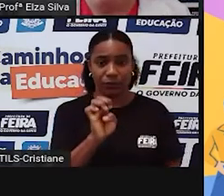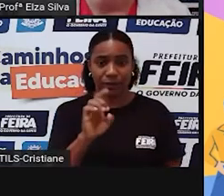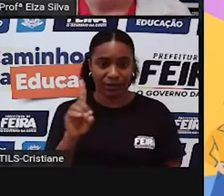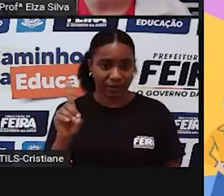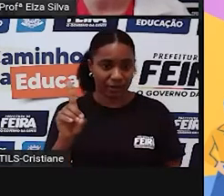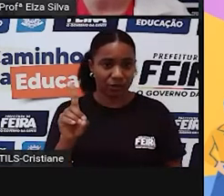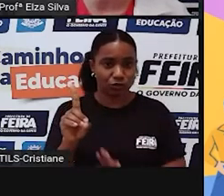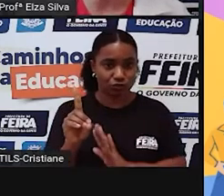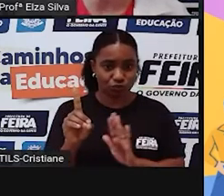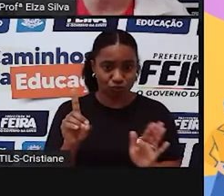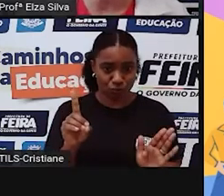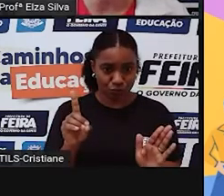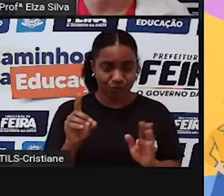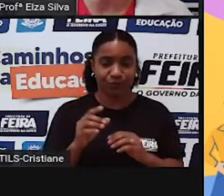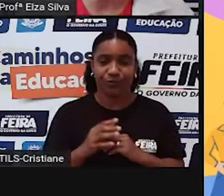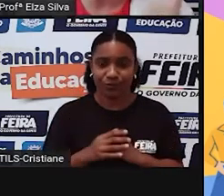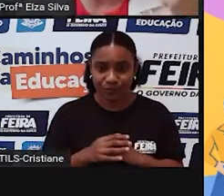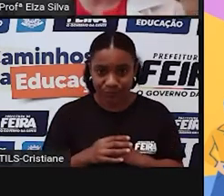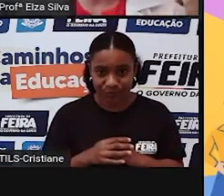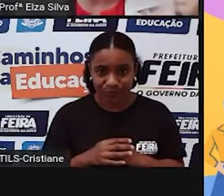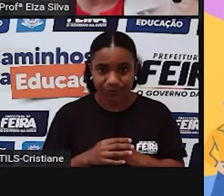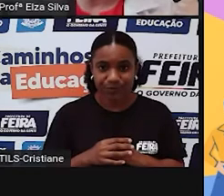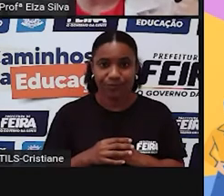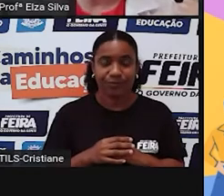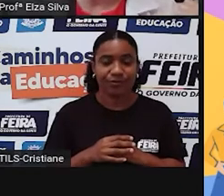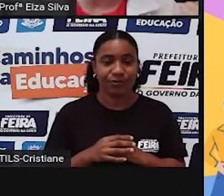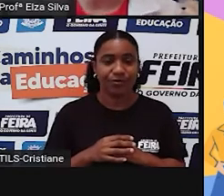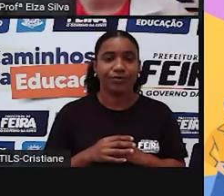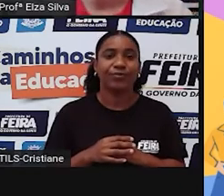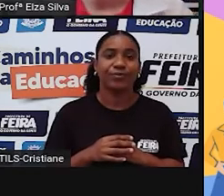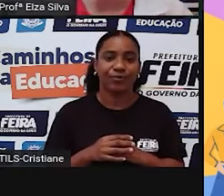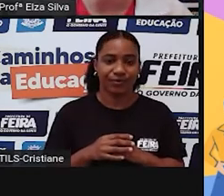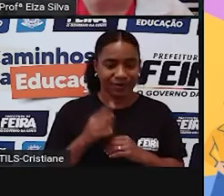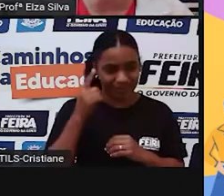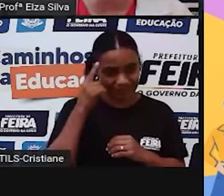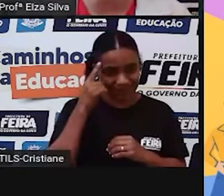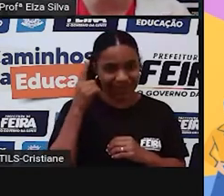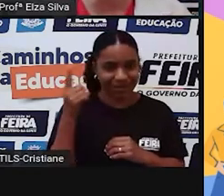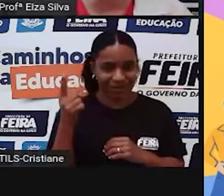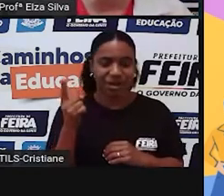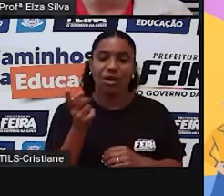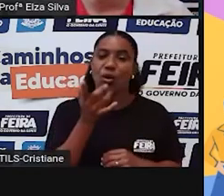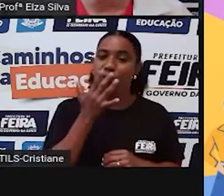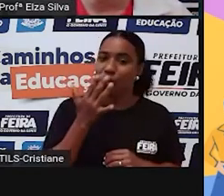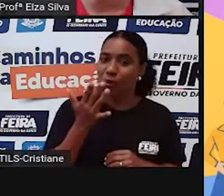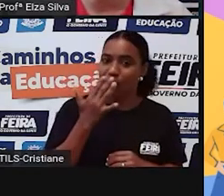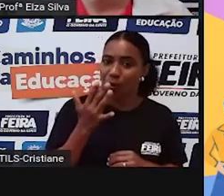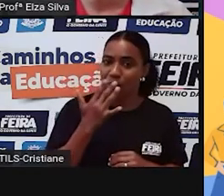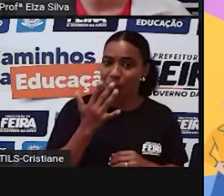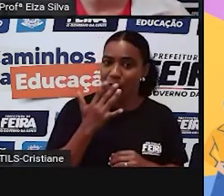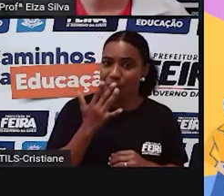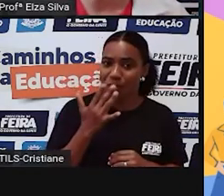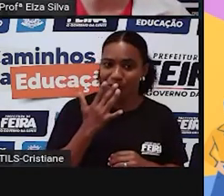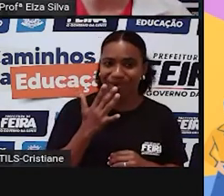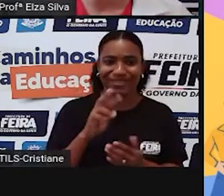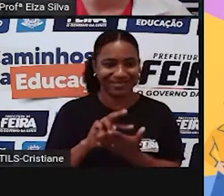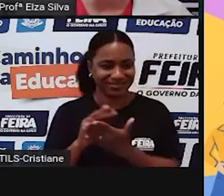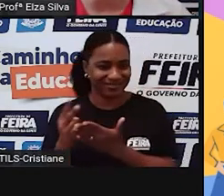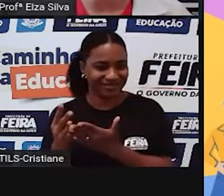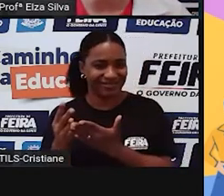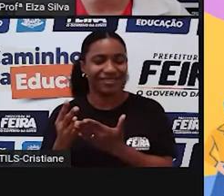isso. Então, nós temos aqui, de acordo com a atividade interativa, os verbos colorir, color,